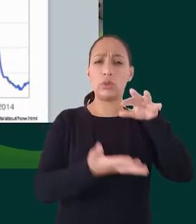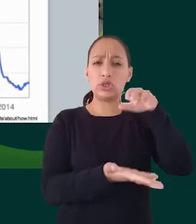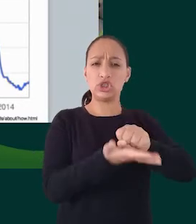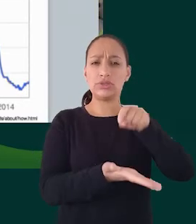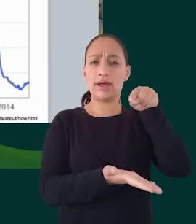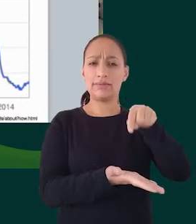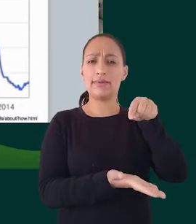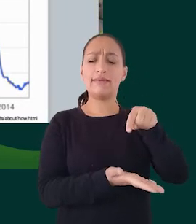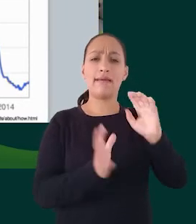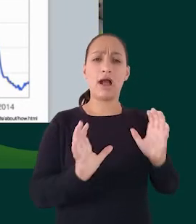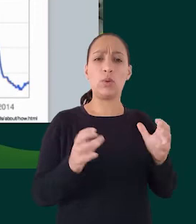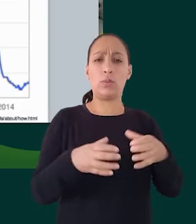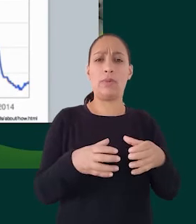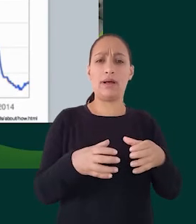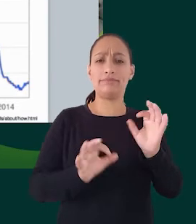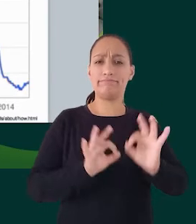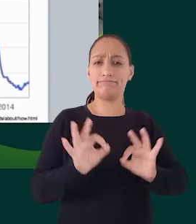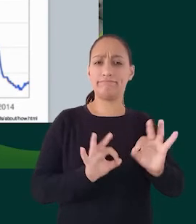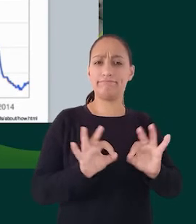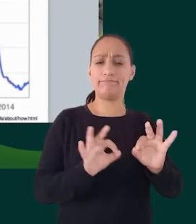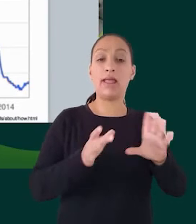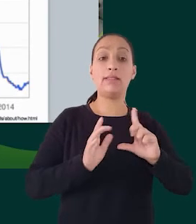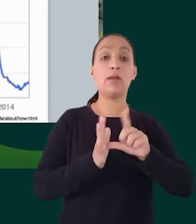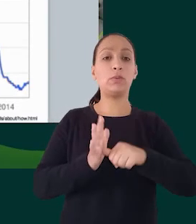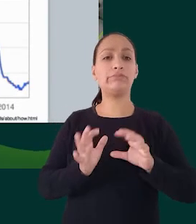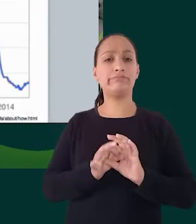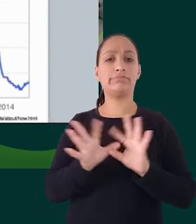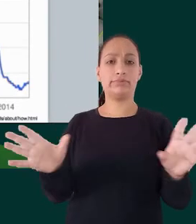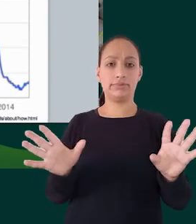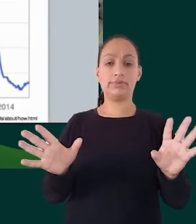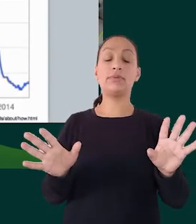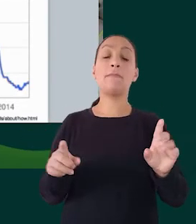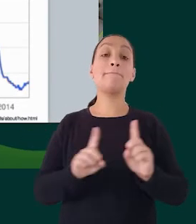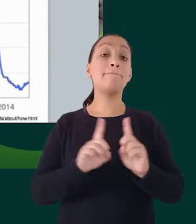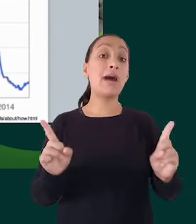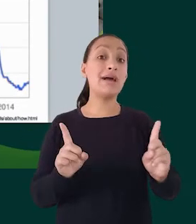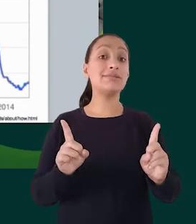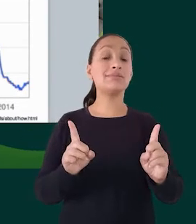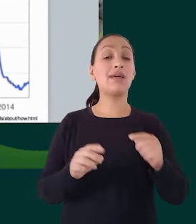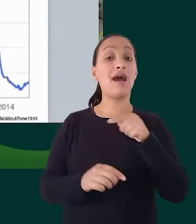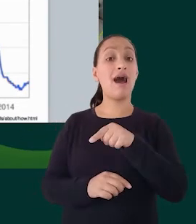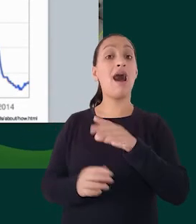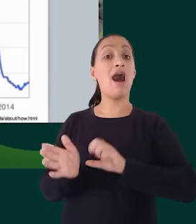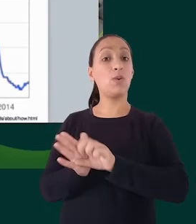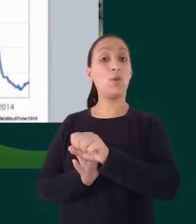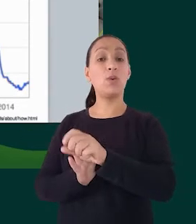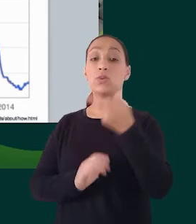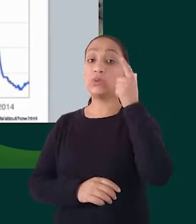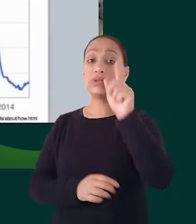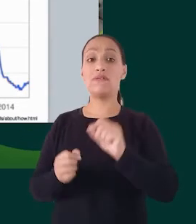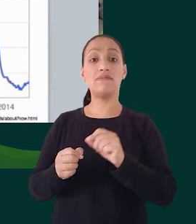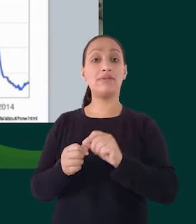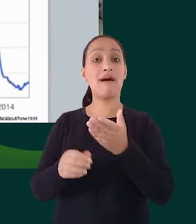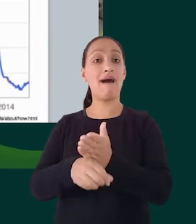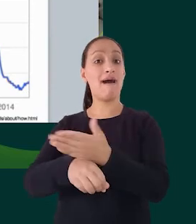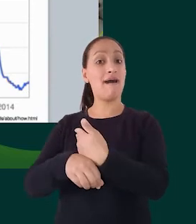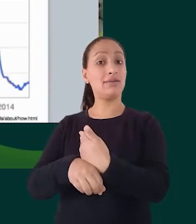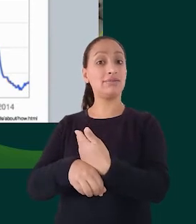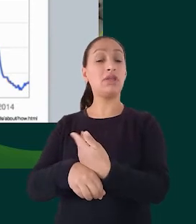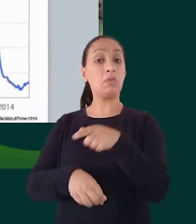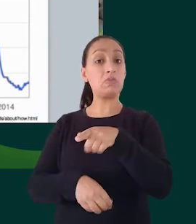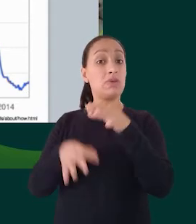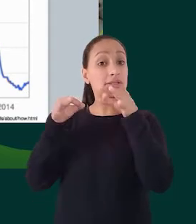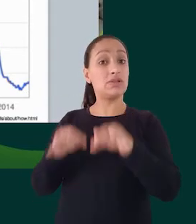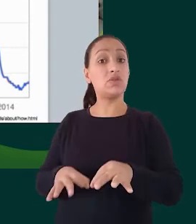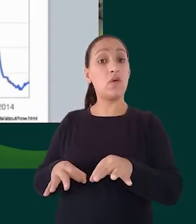Até serem computados, até serem agrupados e disponibilizados. E a Google fazia isso bem antes e conseguiu ter uma assertividade